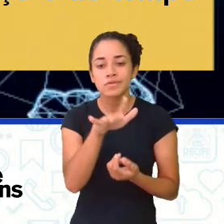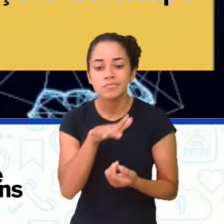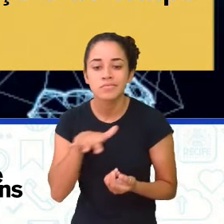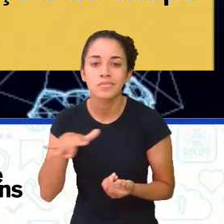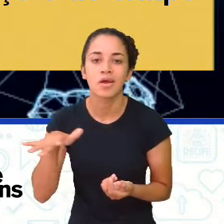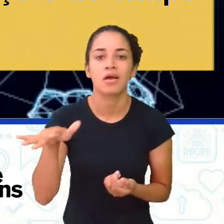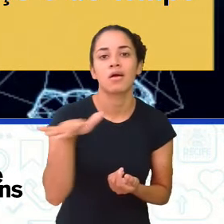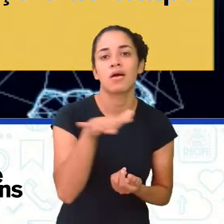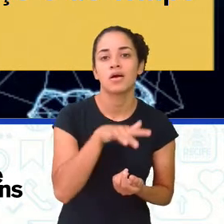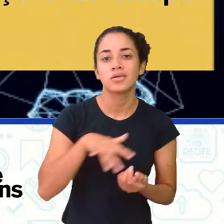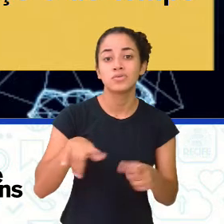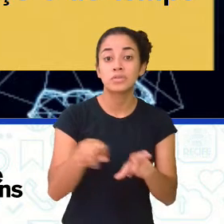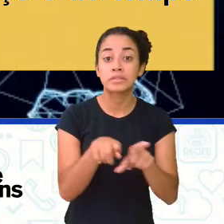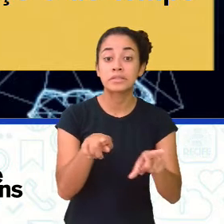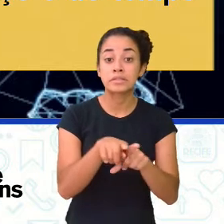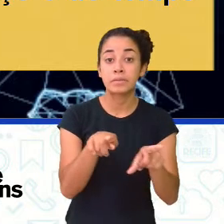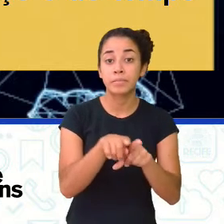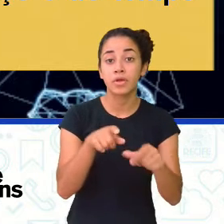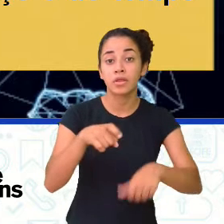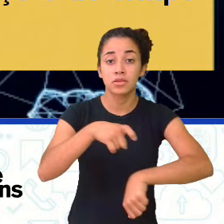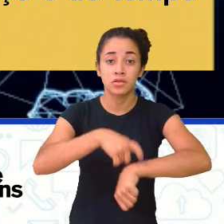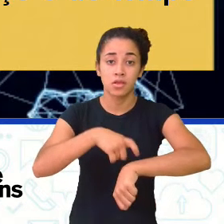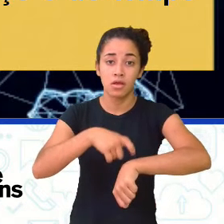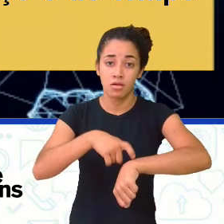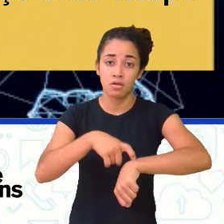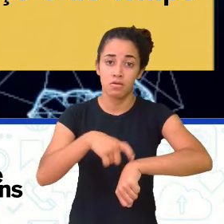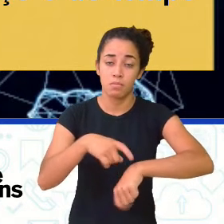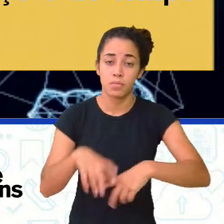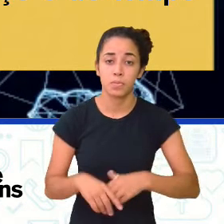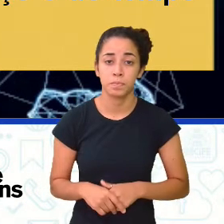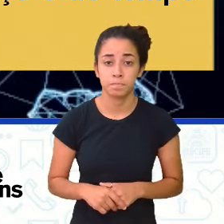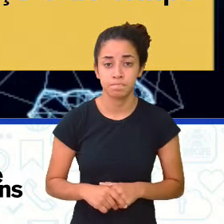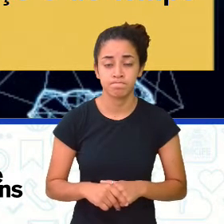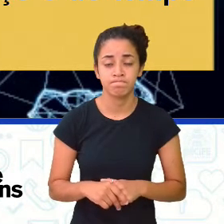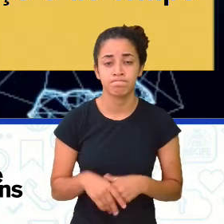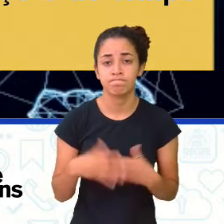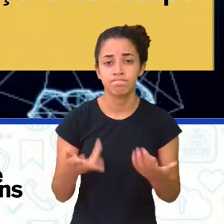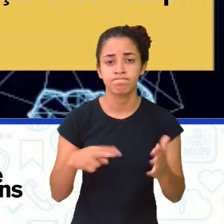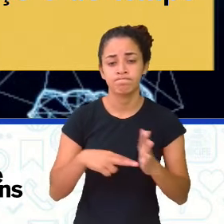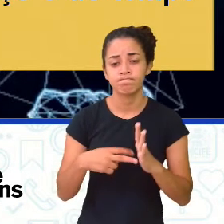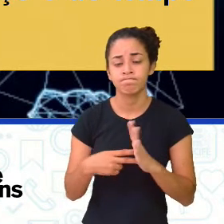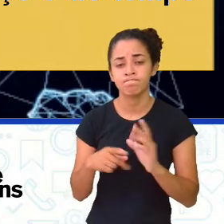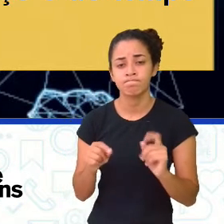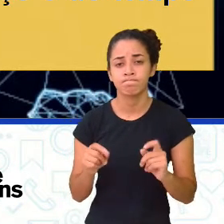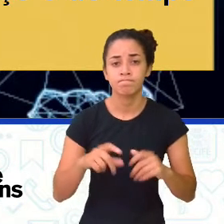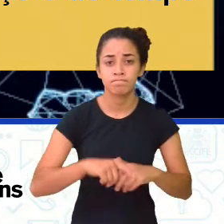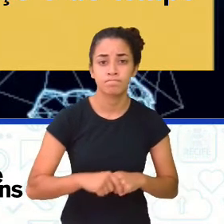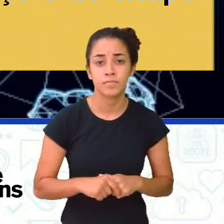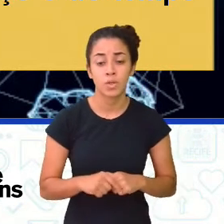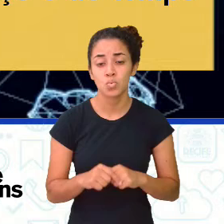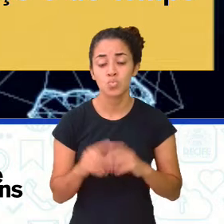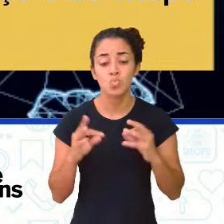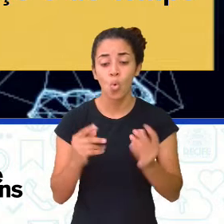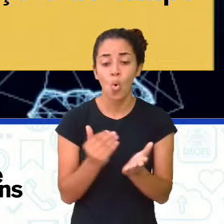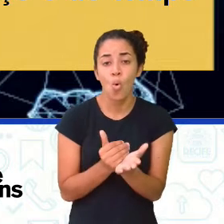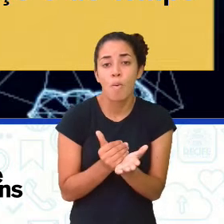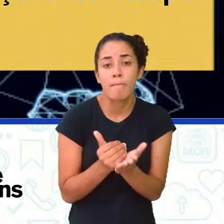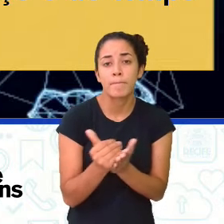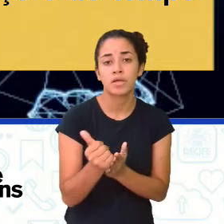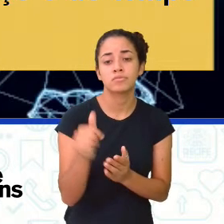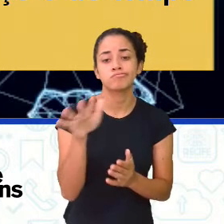espaço e do tempo. Então, ou seja, tudo inicia com o meio